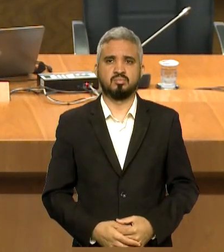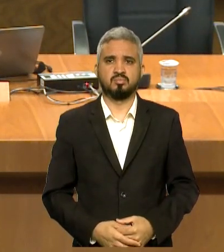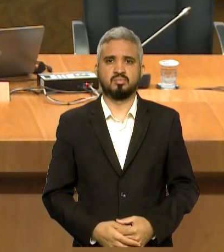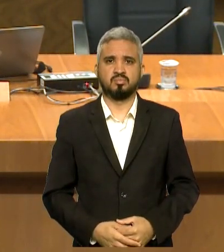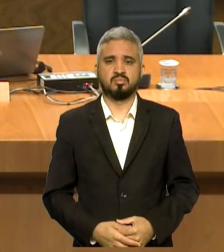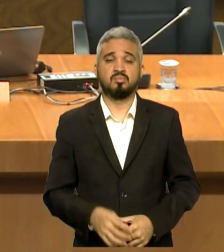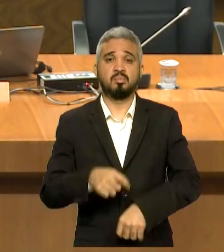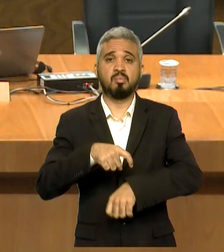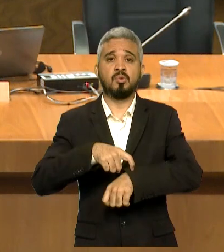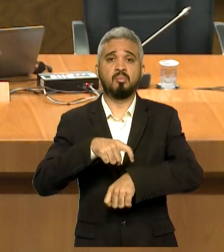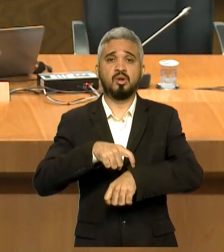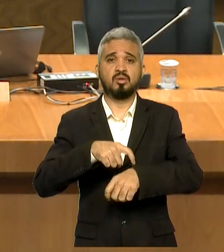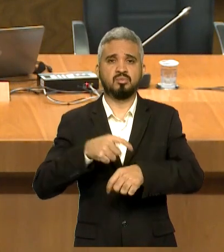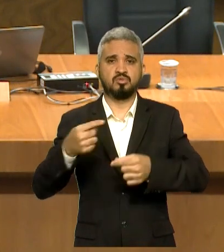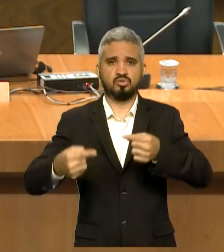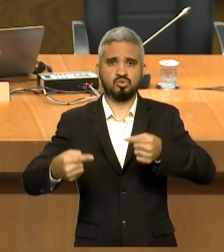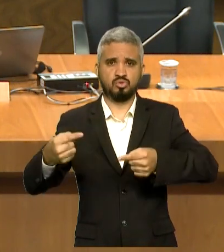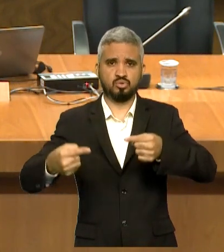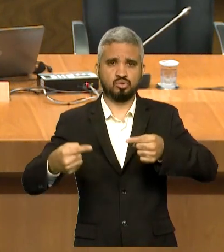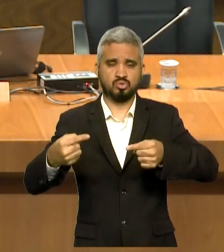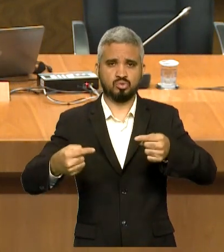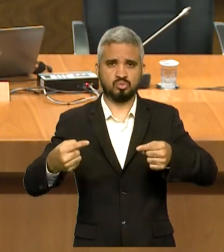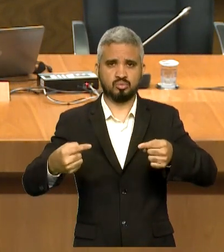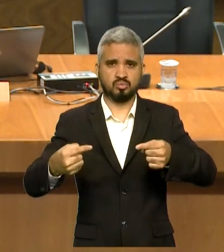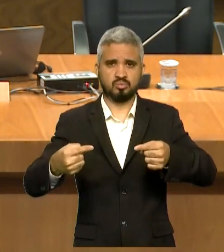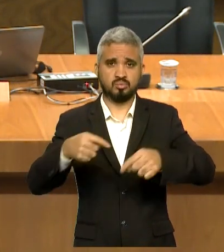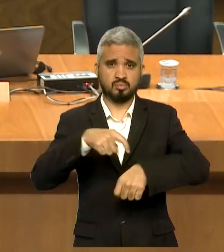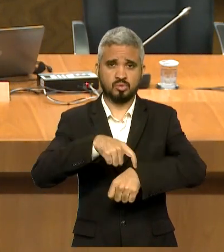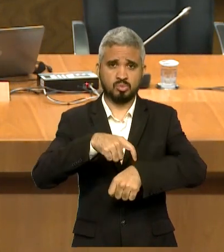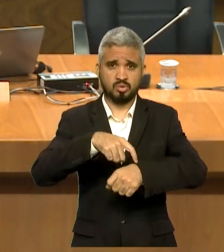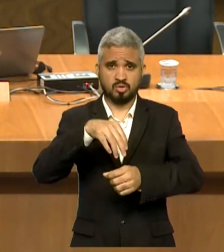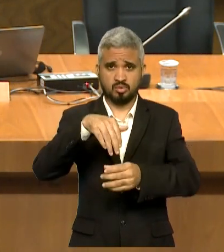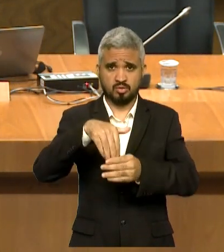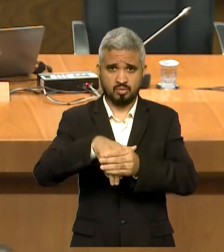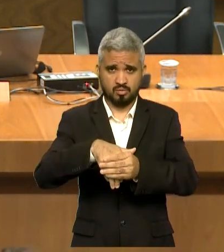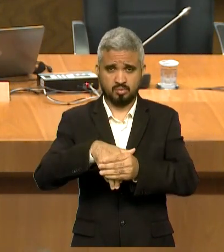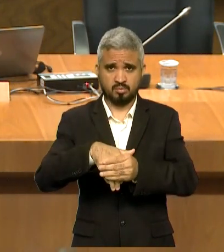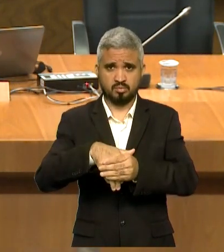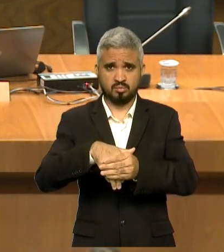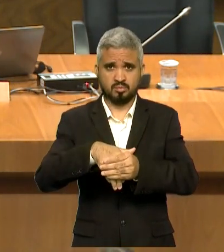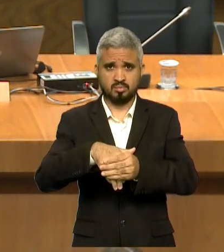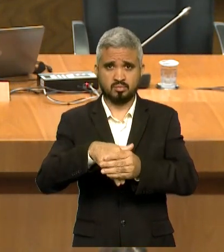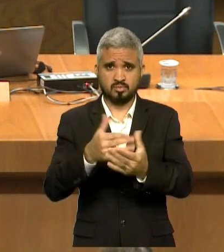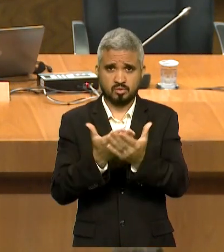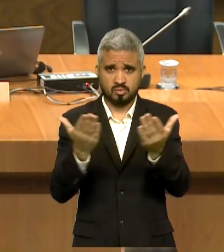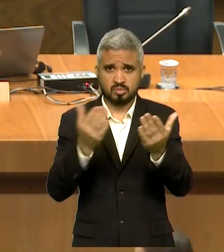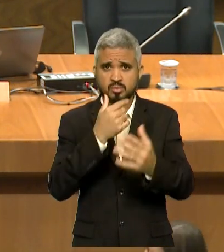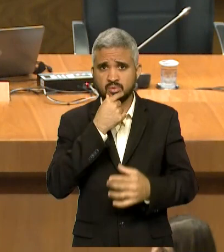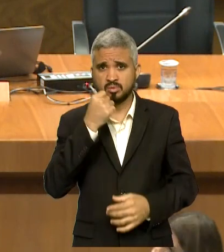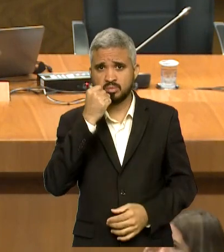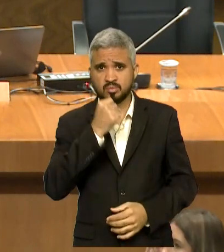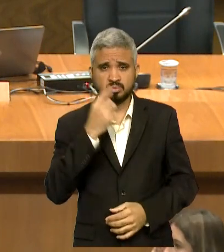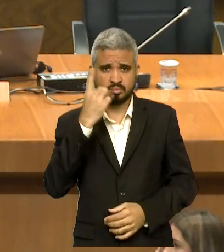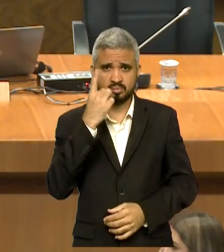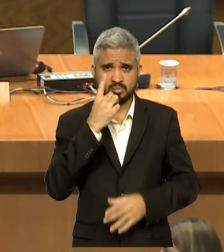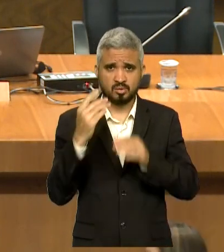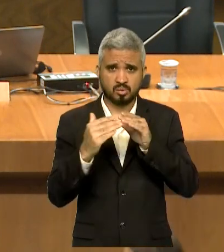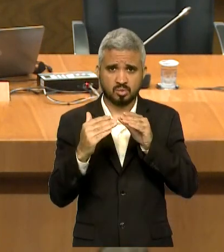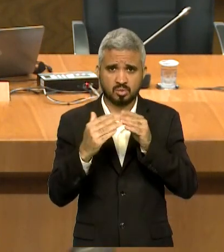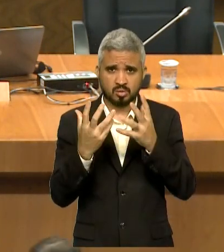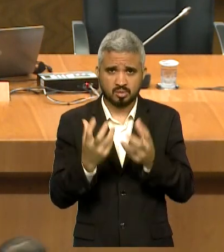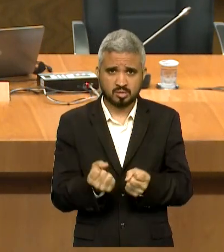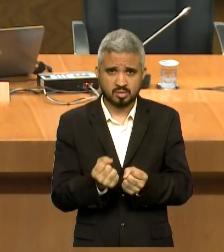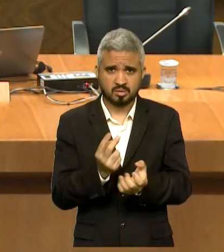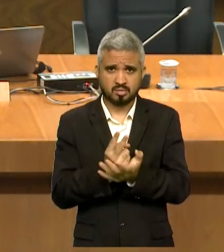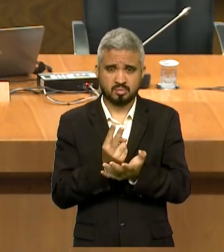Quinta-feira. Em discussão, em votação, os deputados e deputadas que aprovam permaneçam